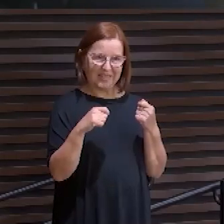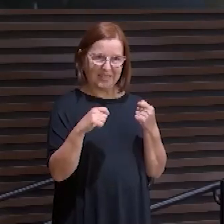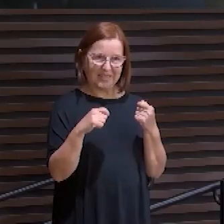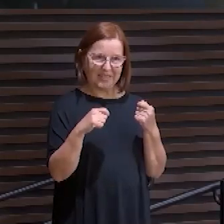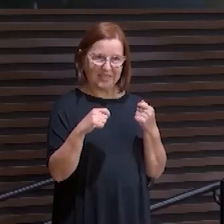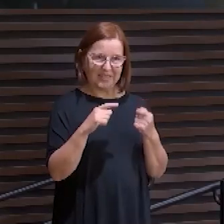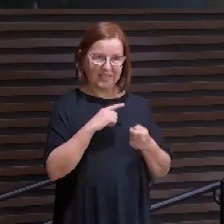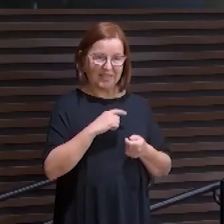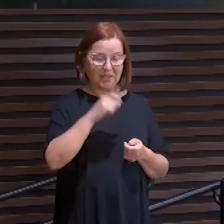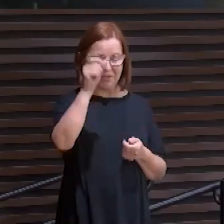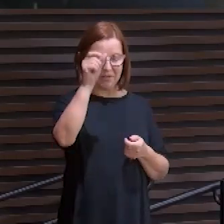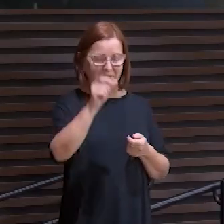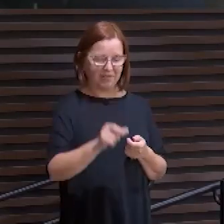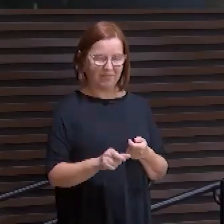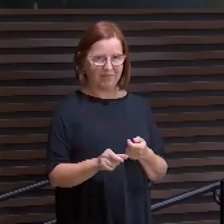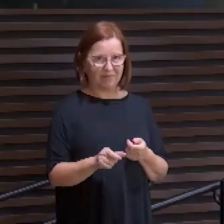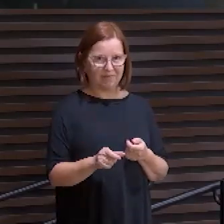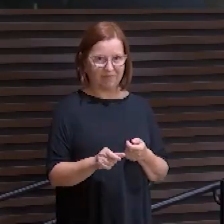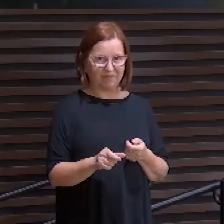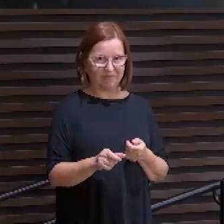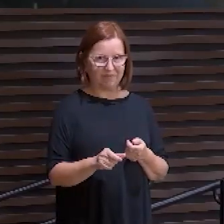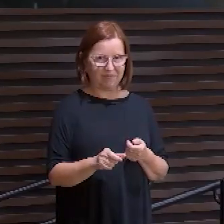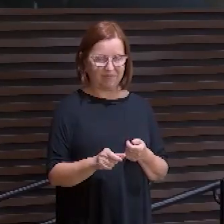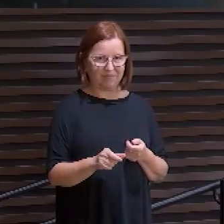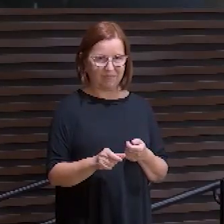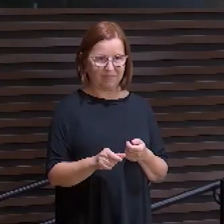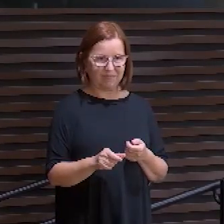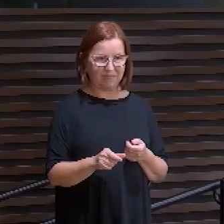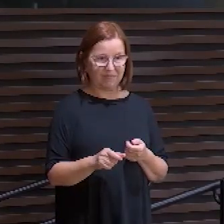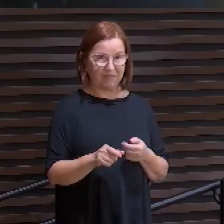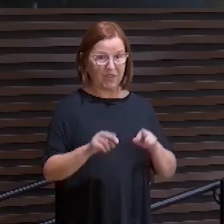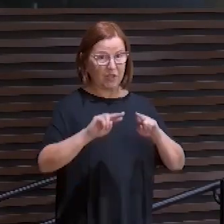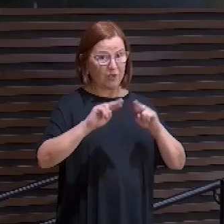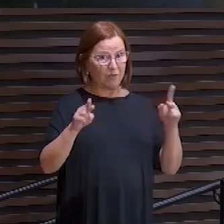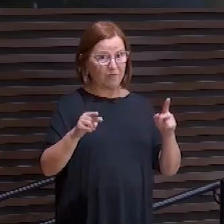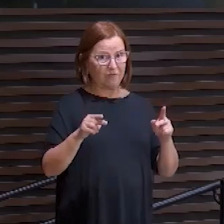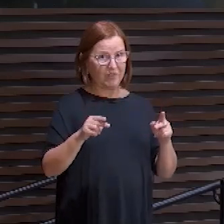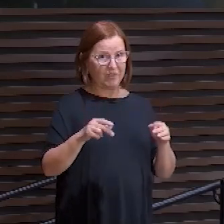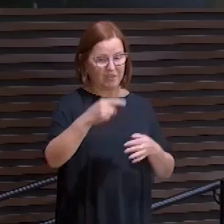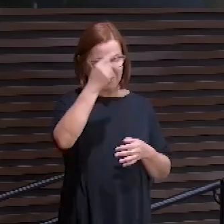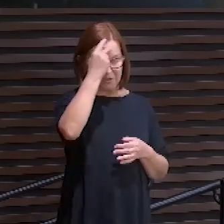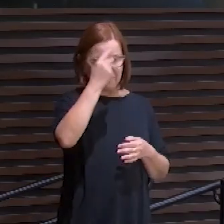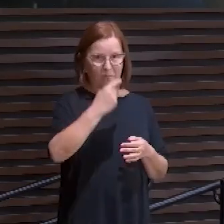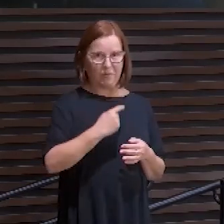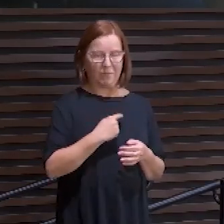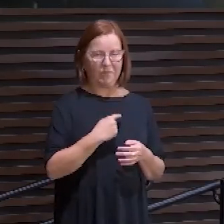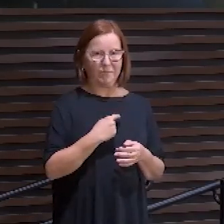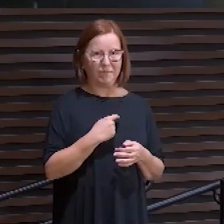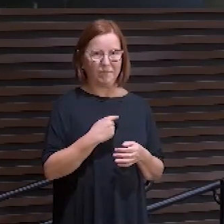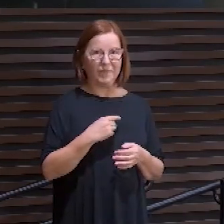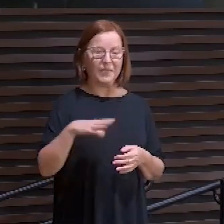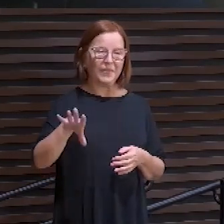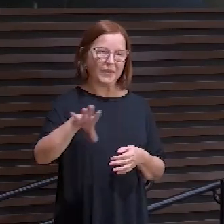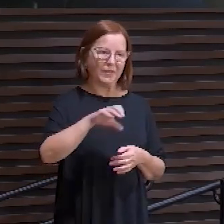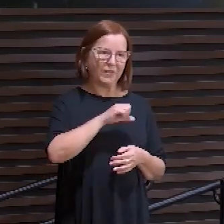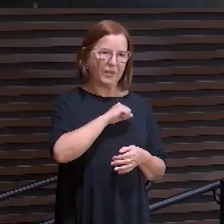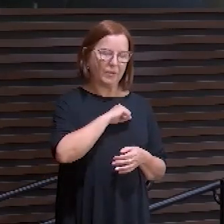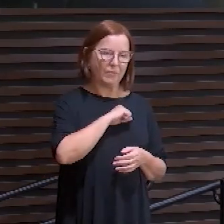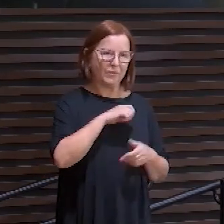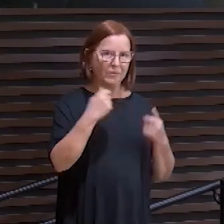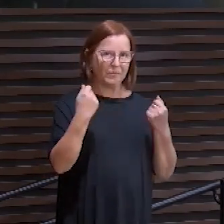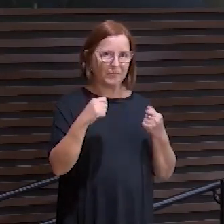objeto que seja distinto de si mesmo. O amor, ele tem que